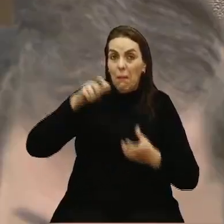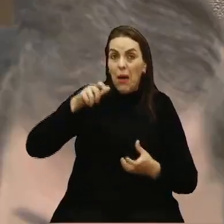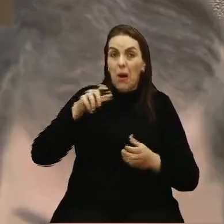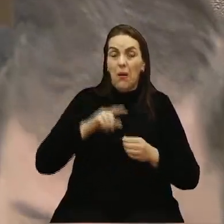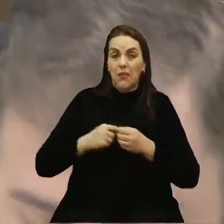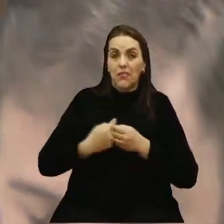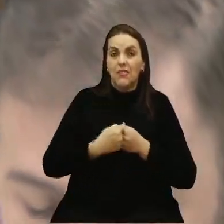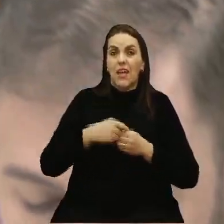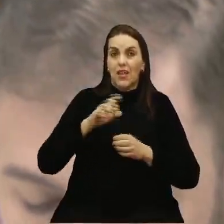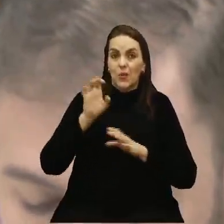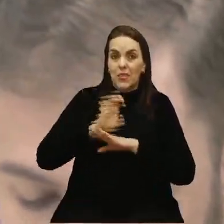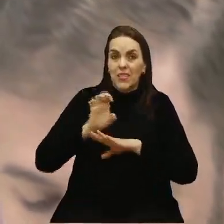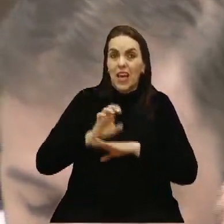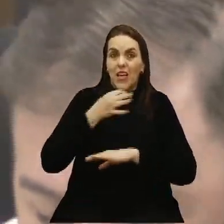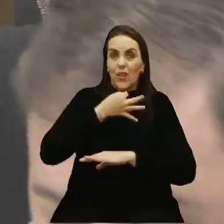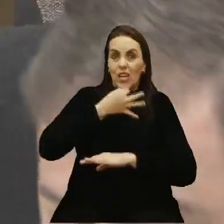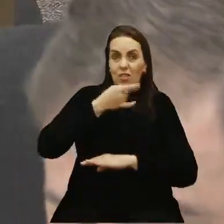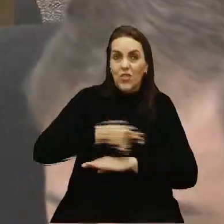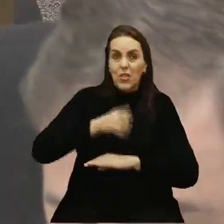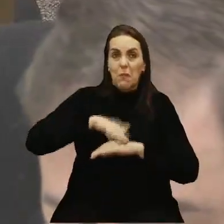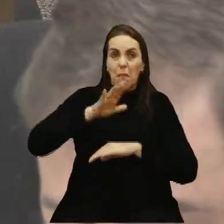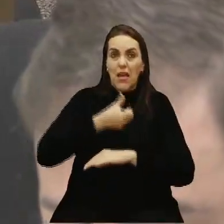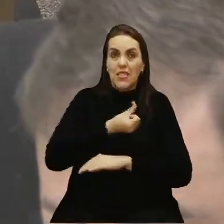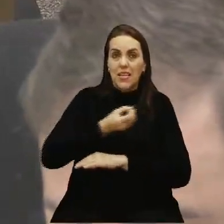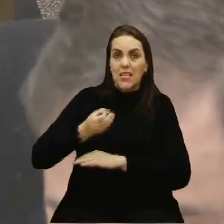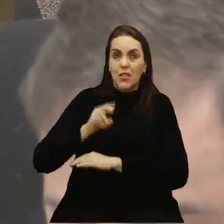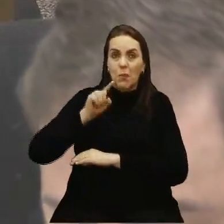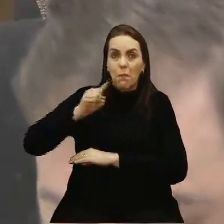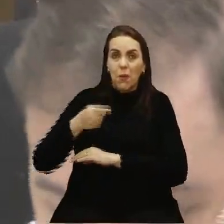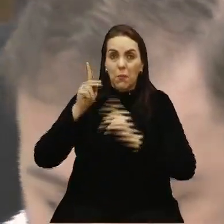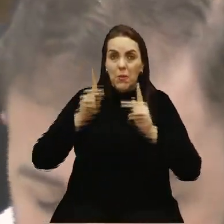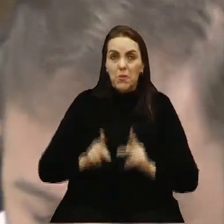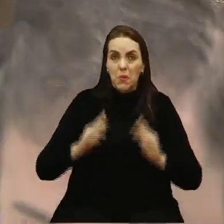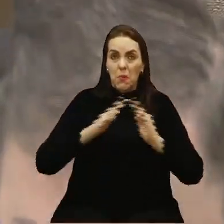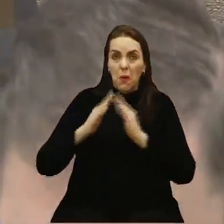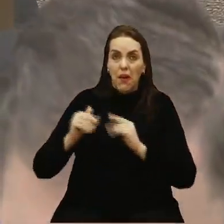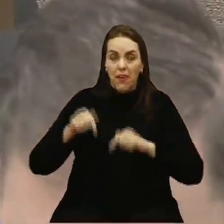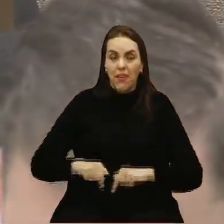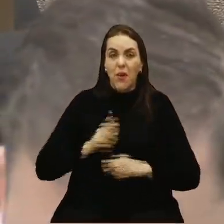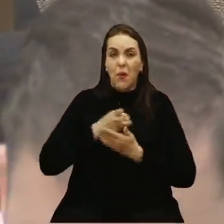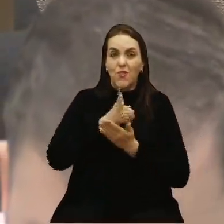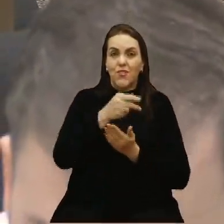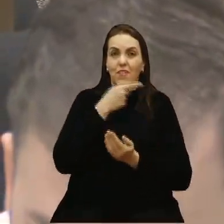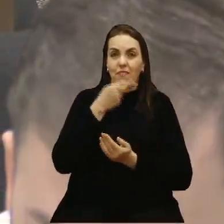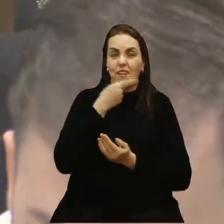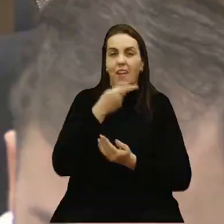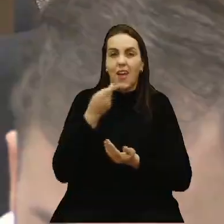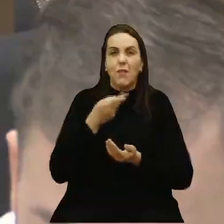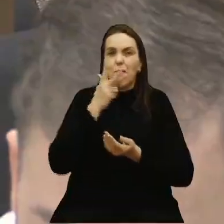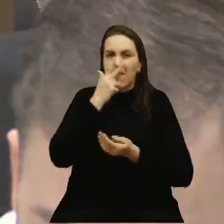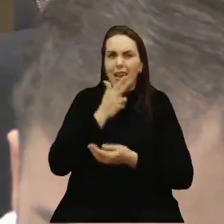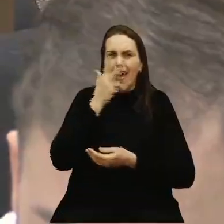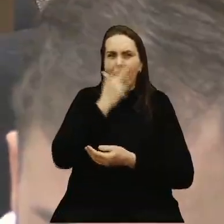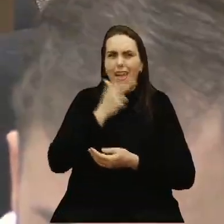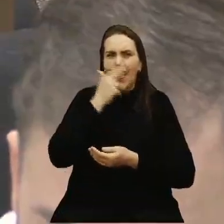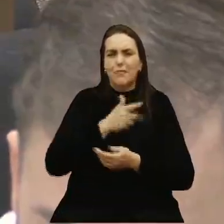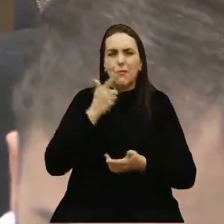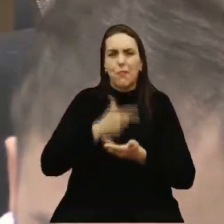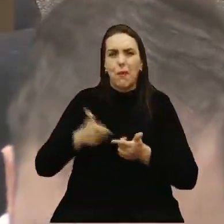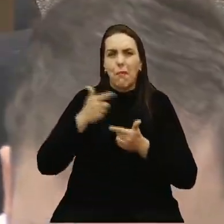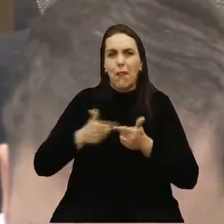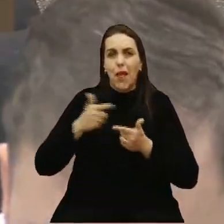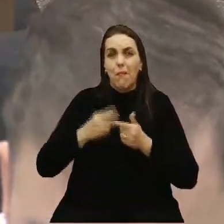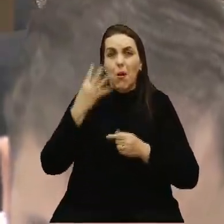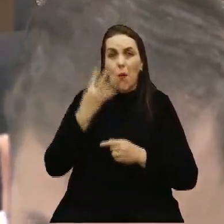do estado, Caxias do Sul, mais de 600 mil habitantes, e a gente continua falando dos mesmos problemas de